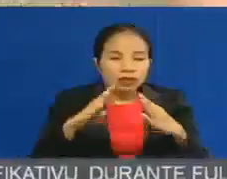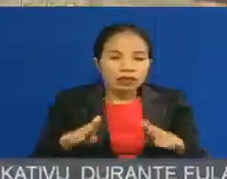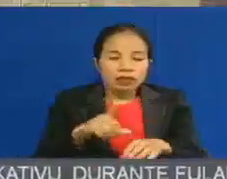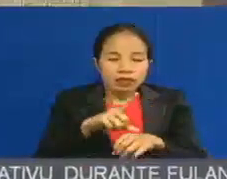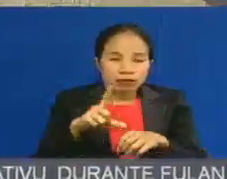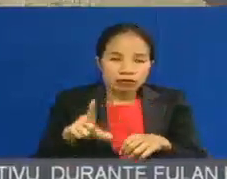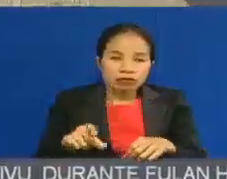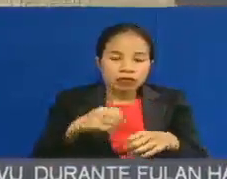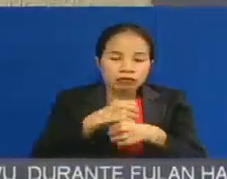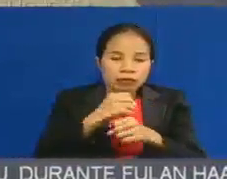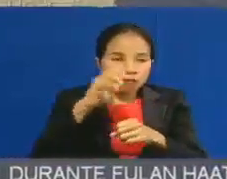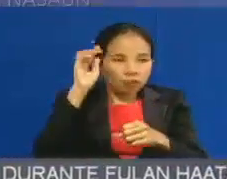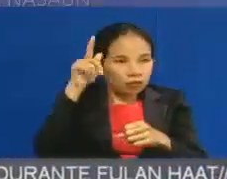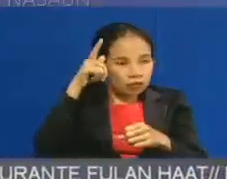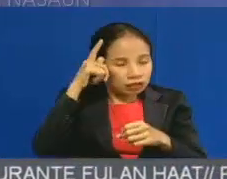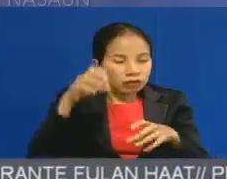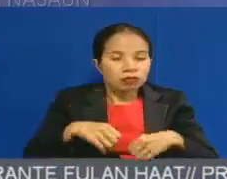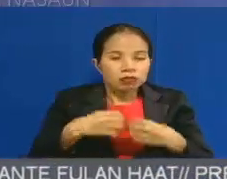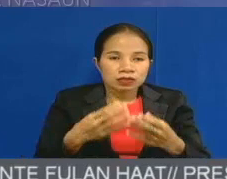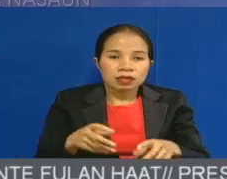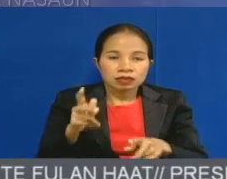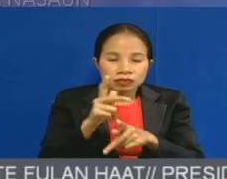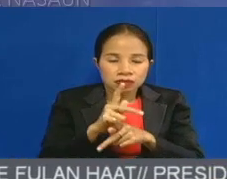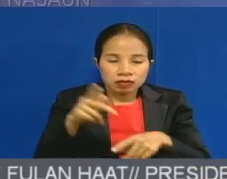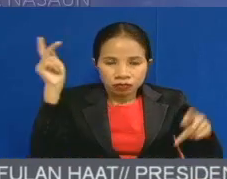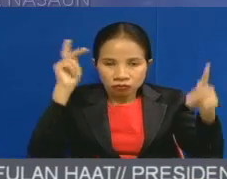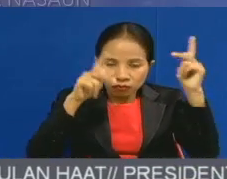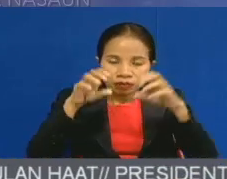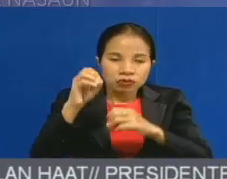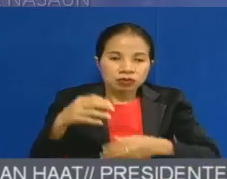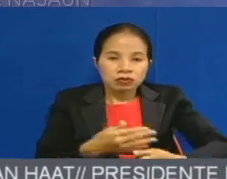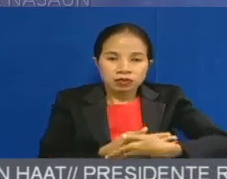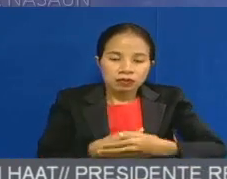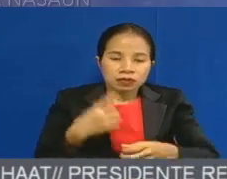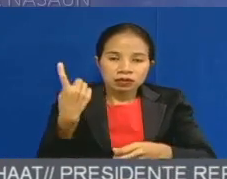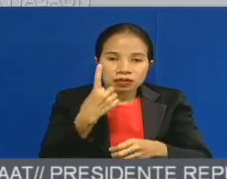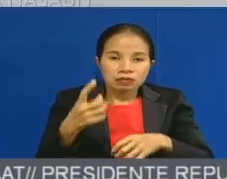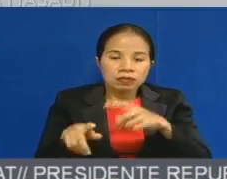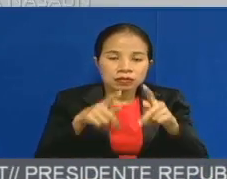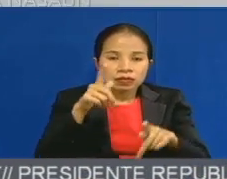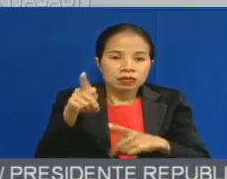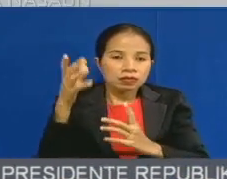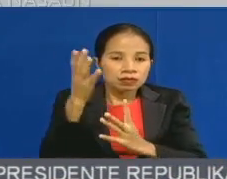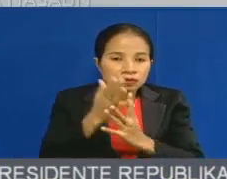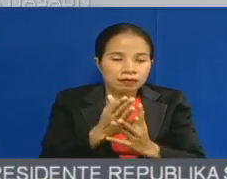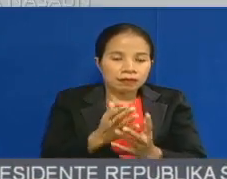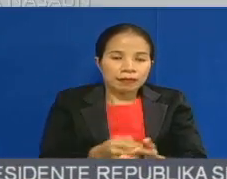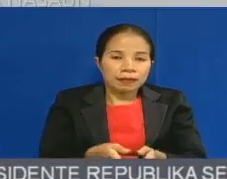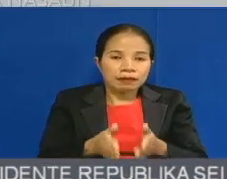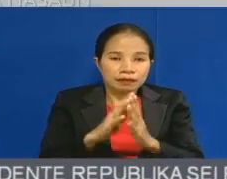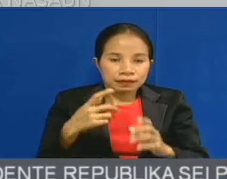política o insa soluciona caso soe bebê nebe sempre acontece ia sociedade nia lei. Justo no Parlamento